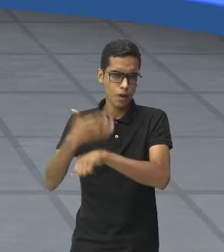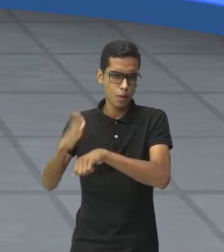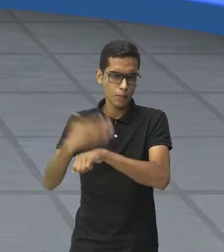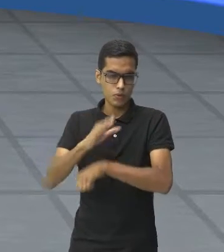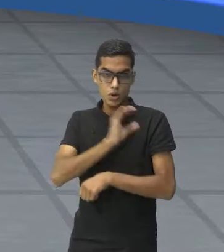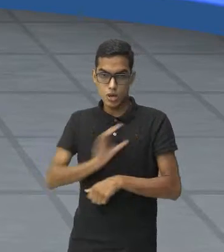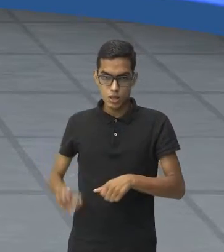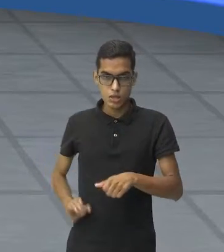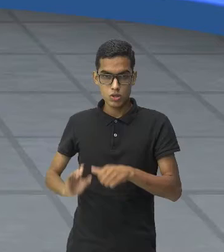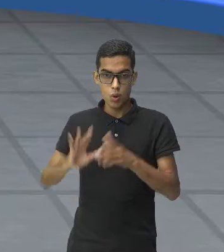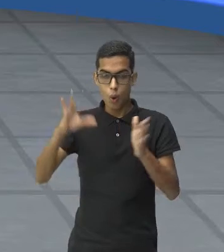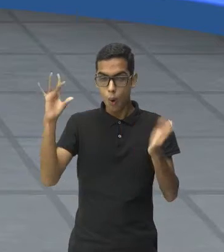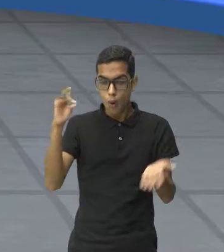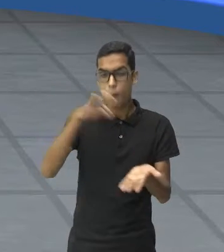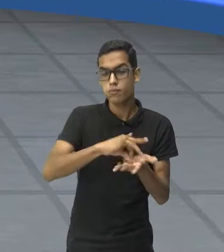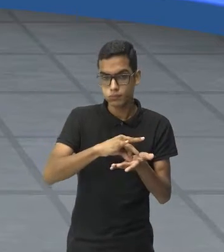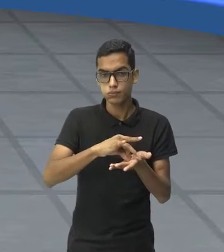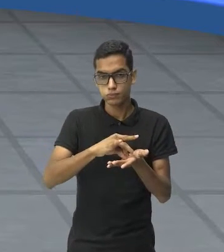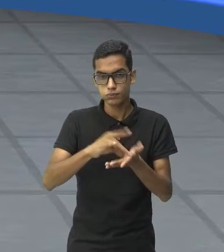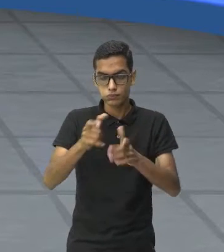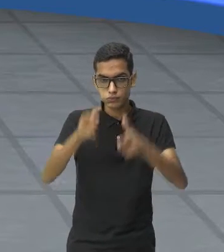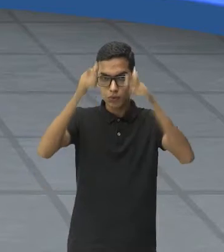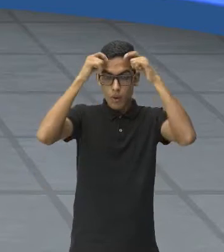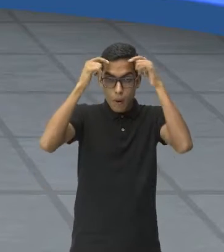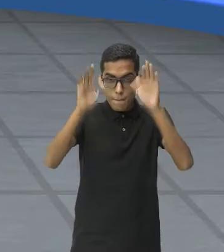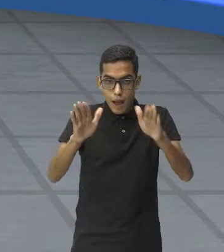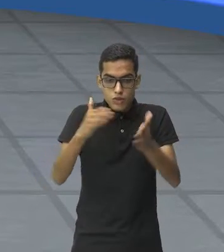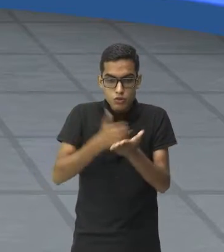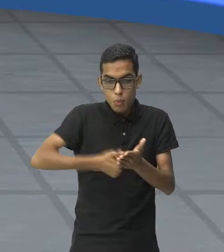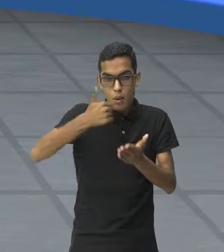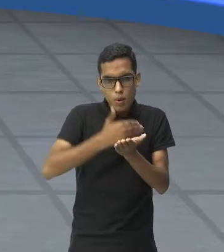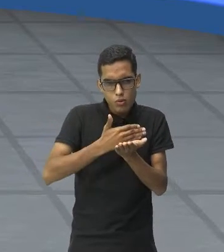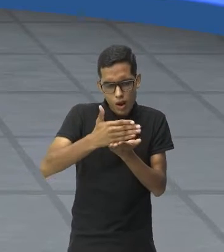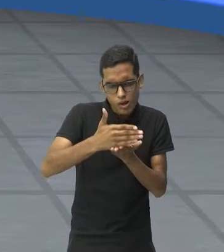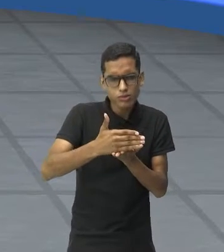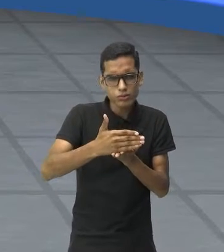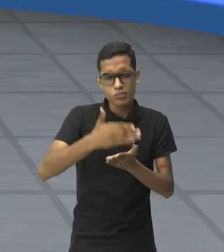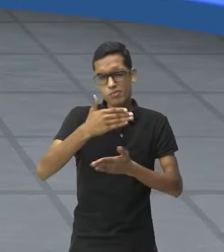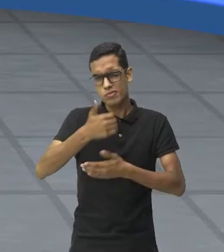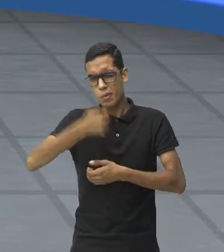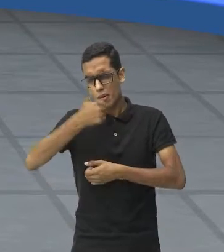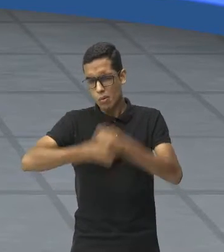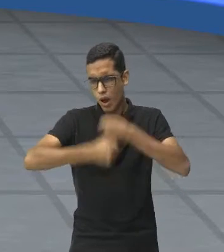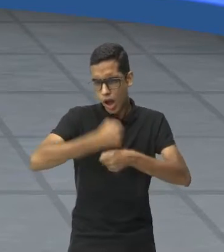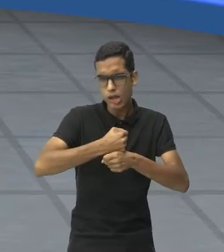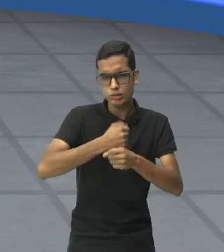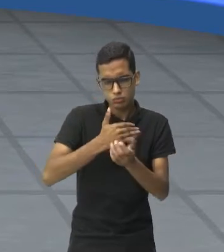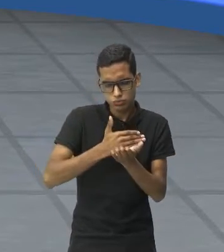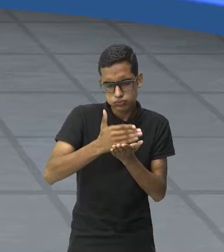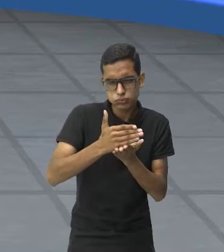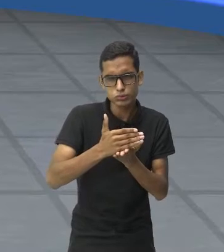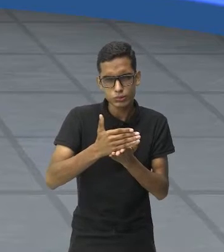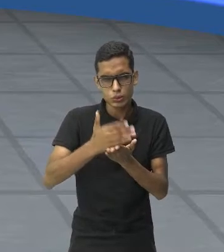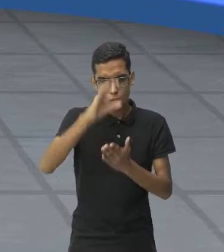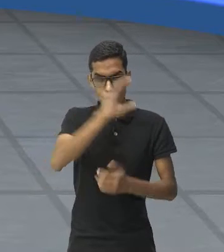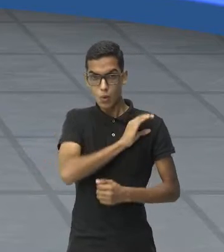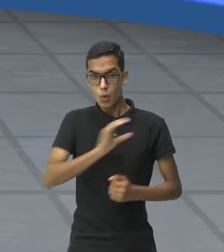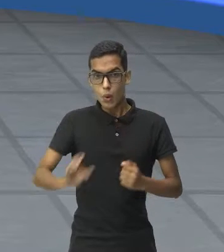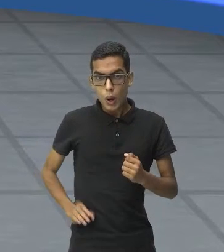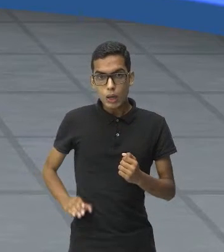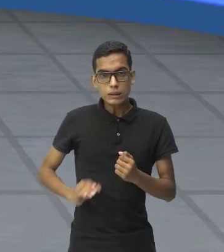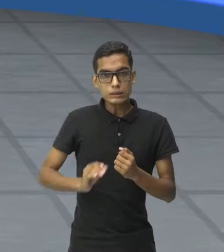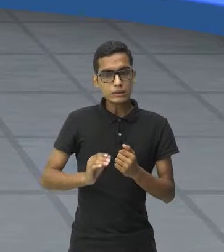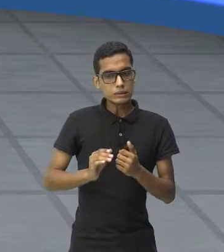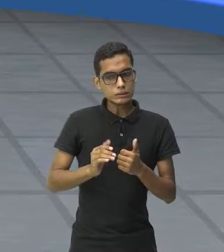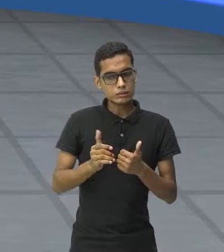Mas, nesse momento, nos primeiros anos do cristianismo, por assim dizer, podemos compreender que essas práticas foram